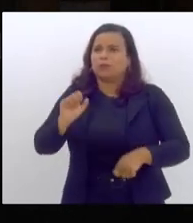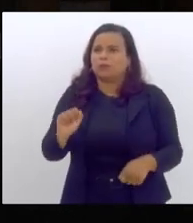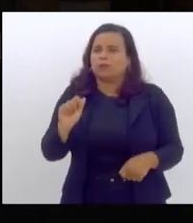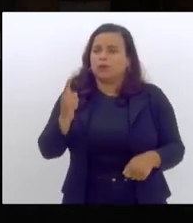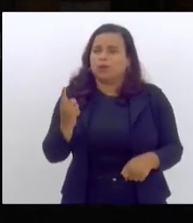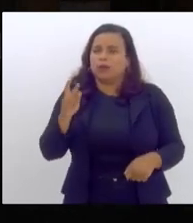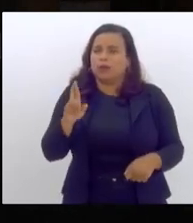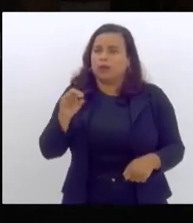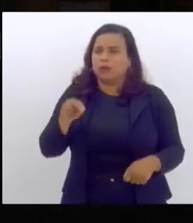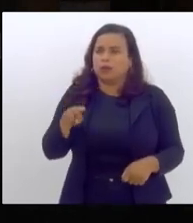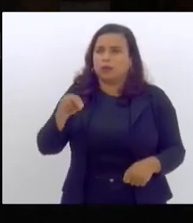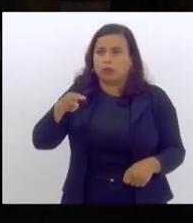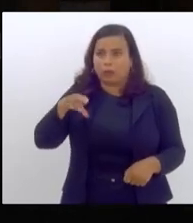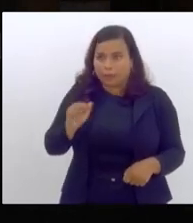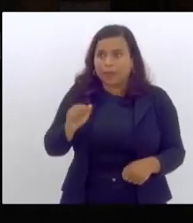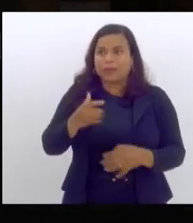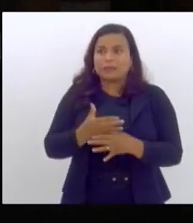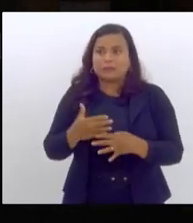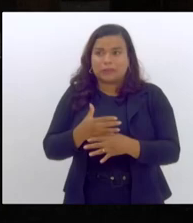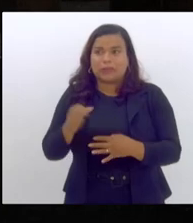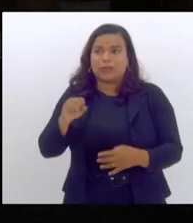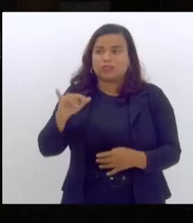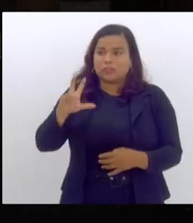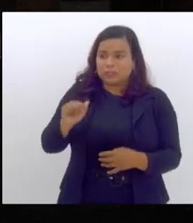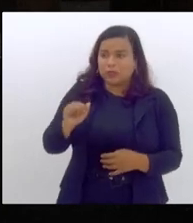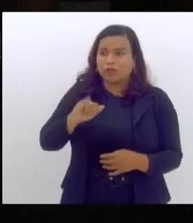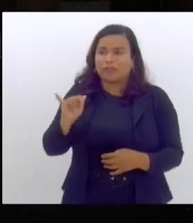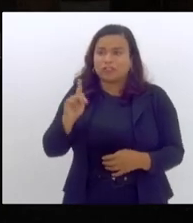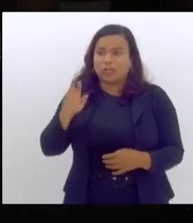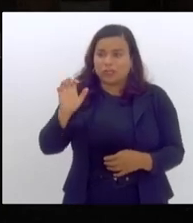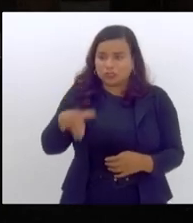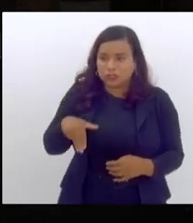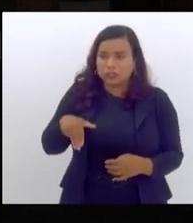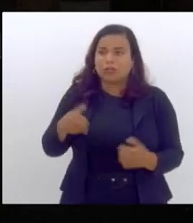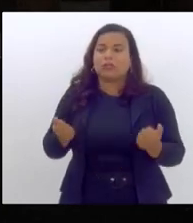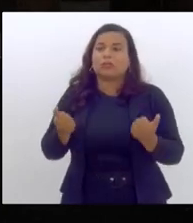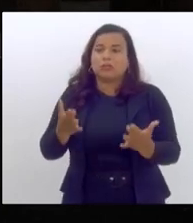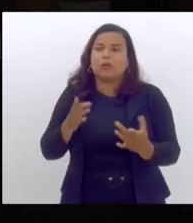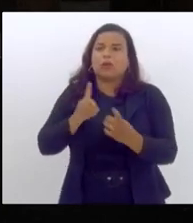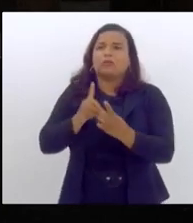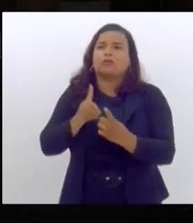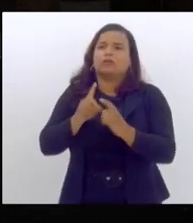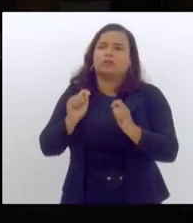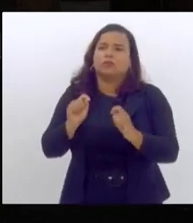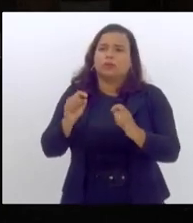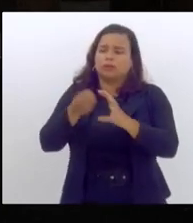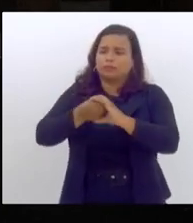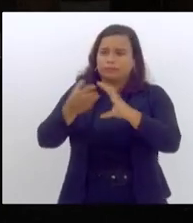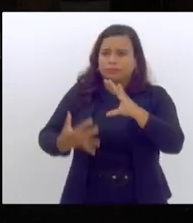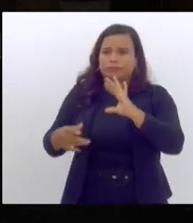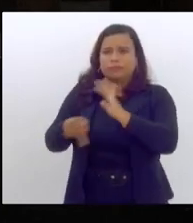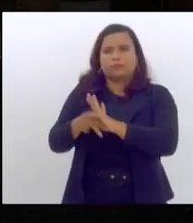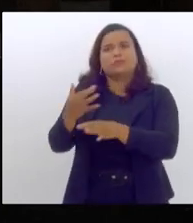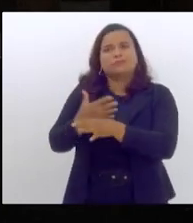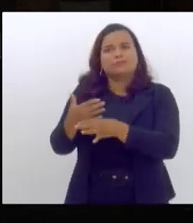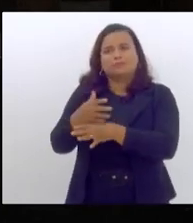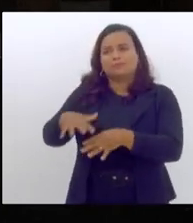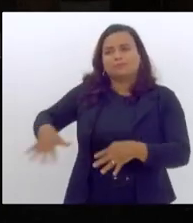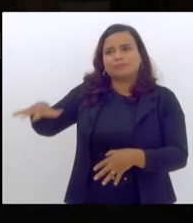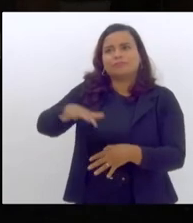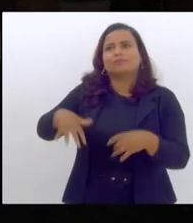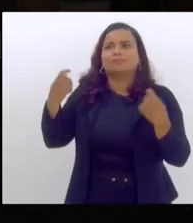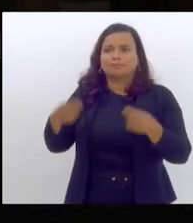né, para a cidade de Silva Jardim. E atendendo exatamente as características, as